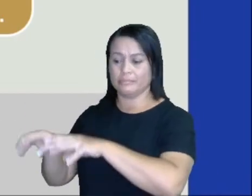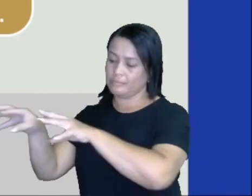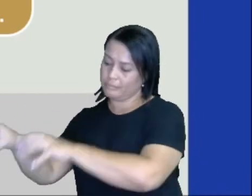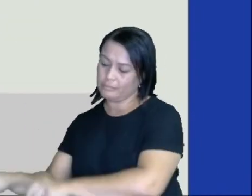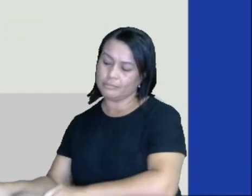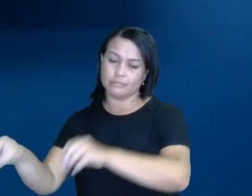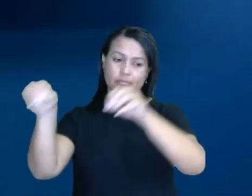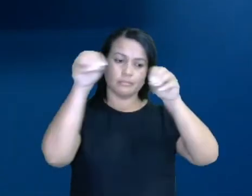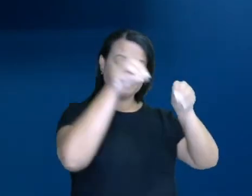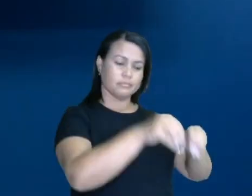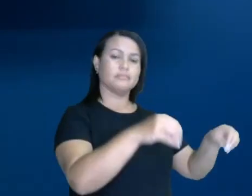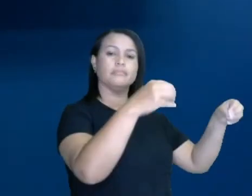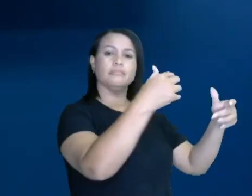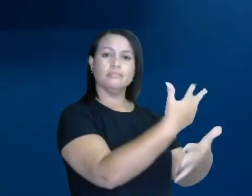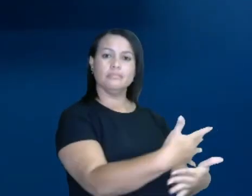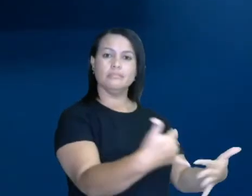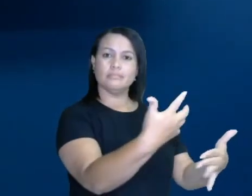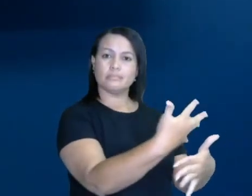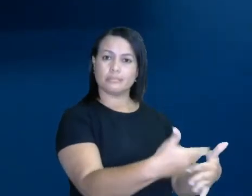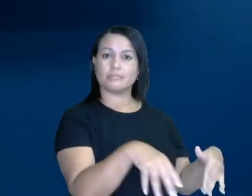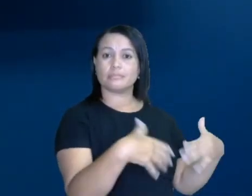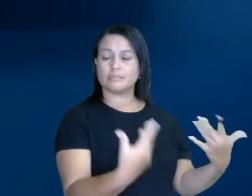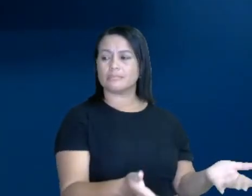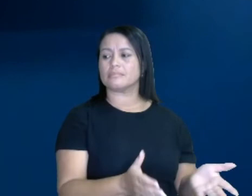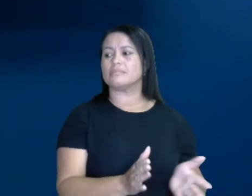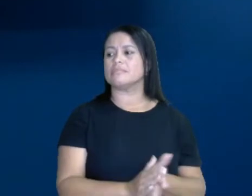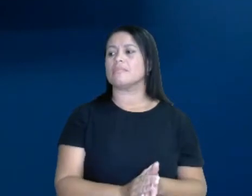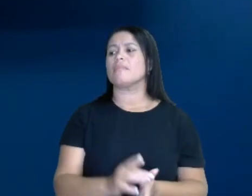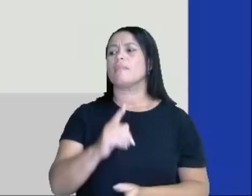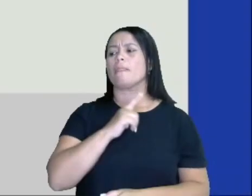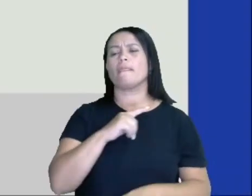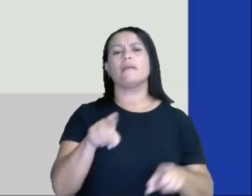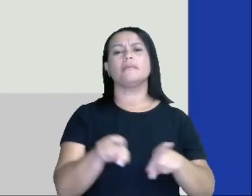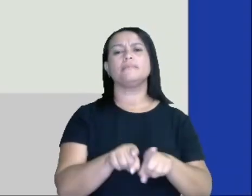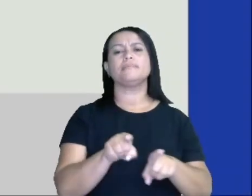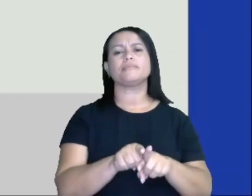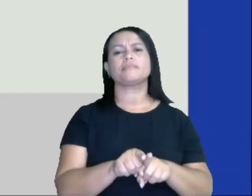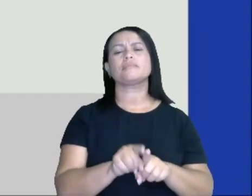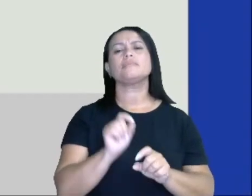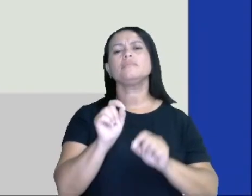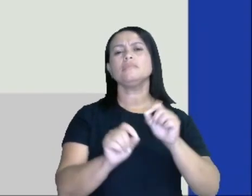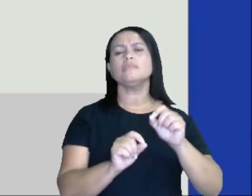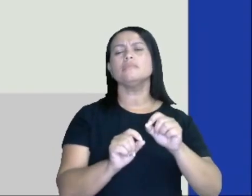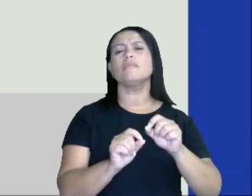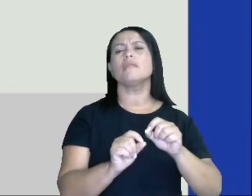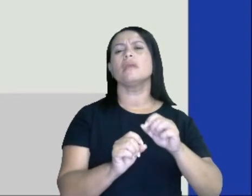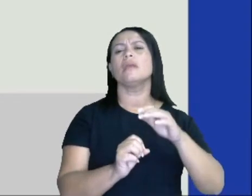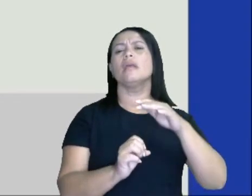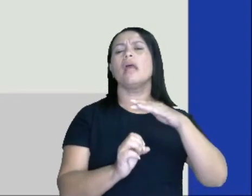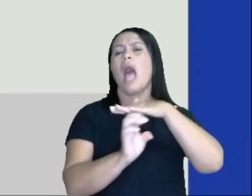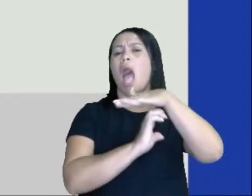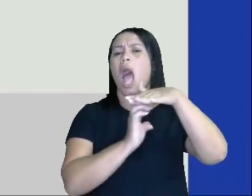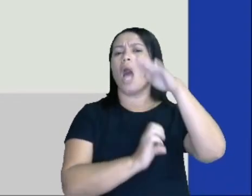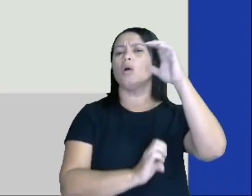rural para morar na área urbana, tá bem? A gente tem aí que a industrialização brasileira, né,